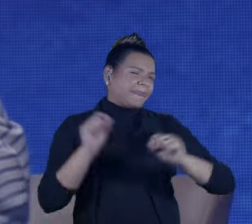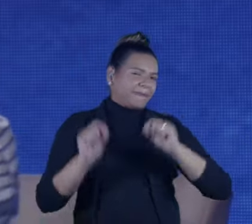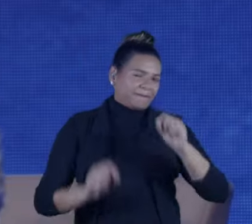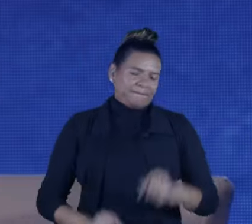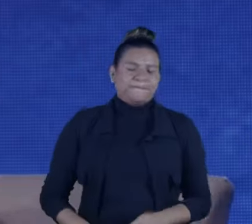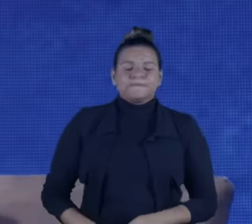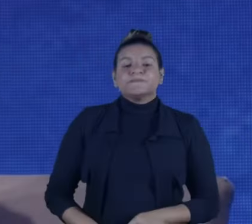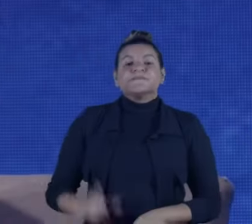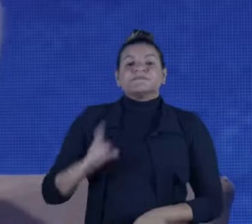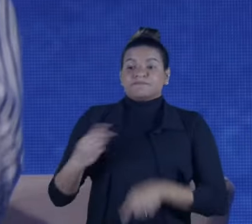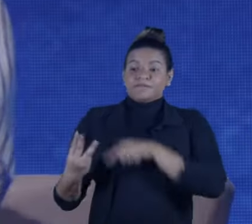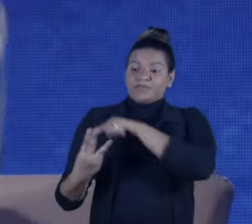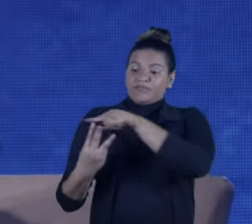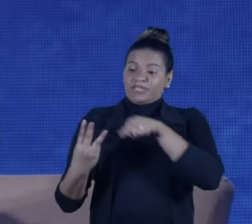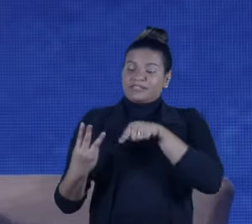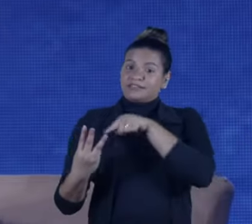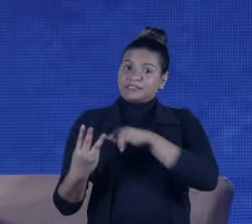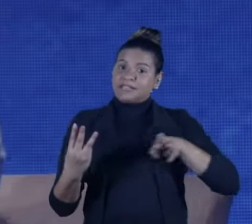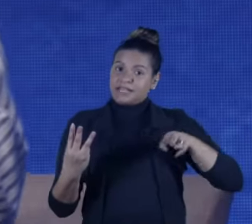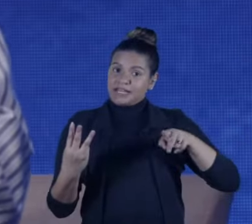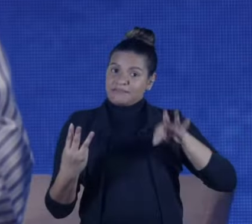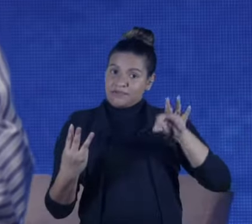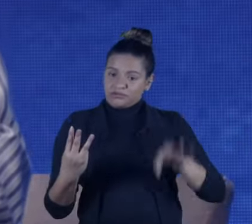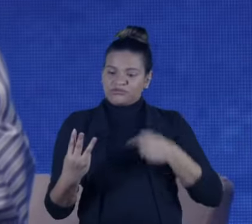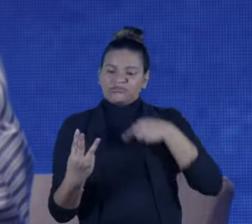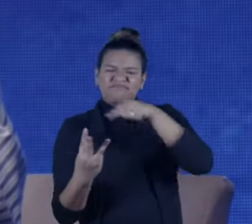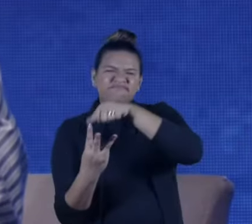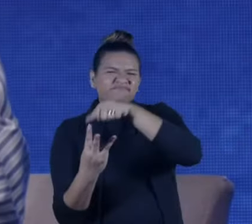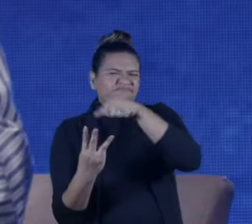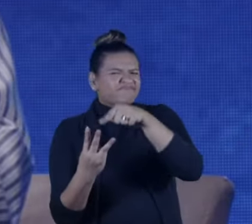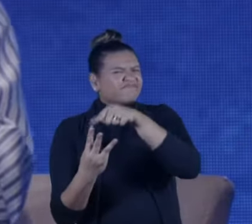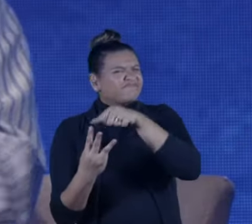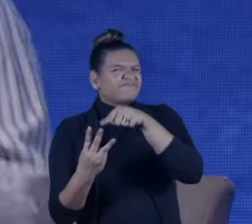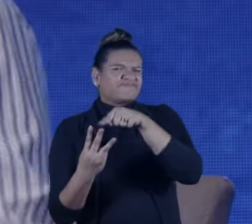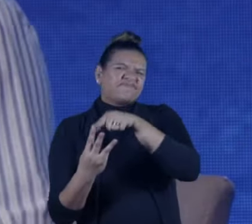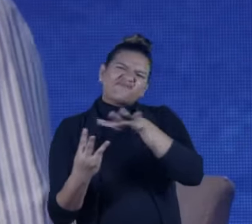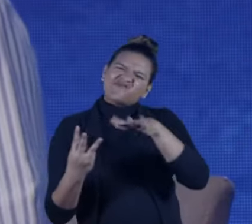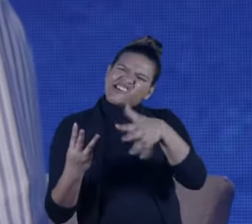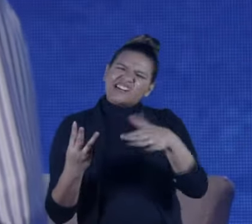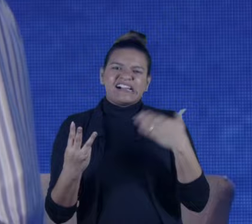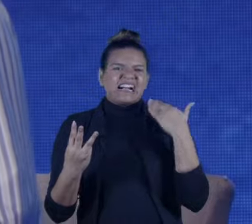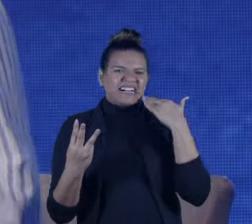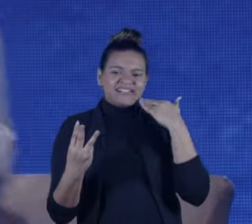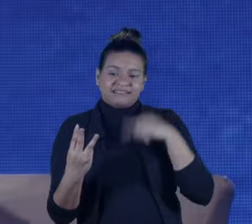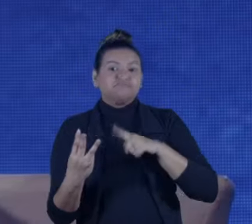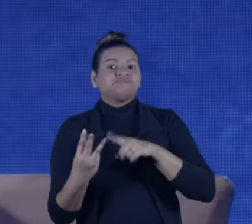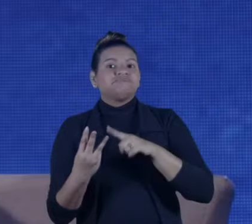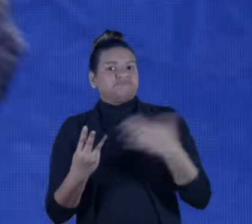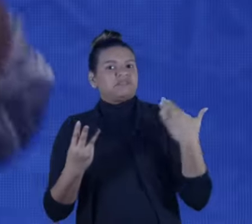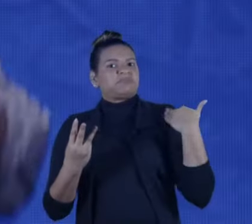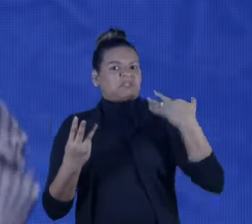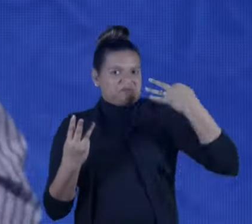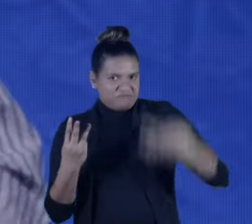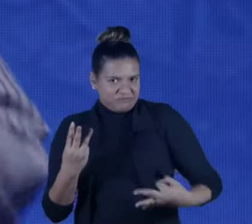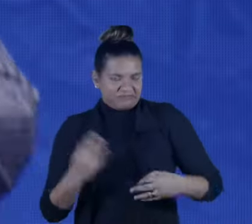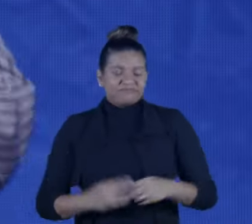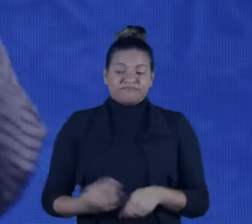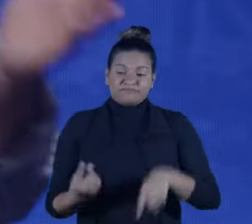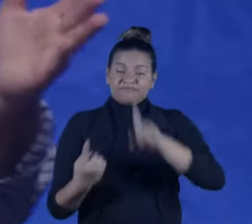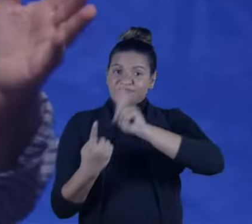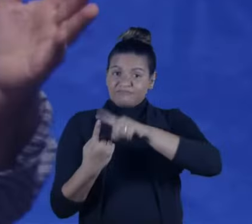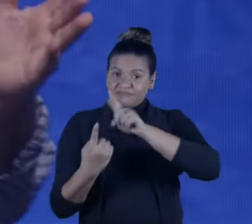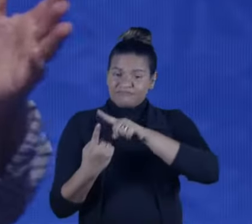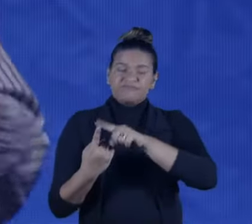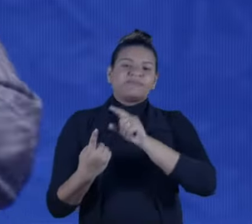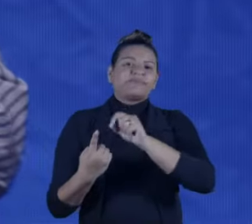irmãos, dois irresponsáveis e um muito responsável. O primeiro construiu a casinha dele